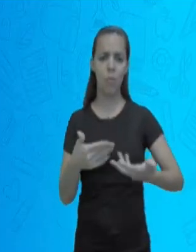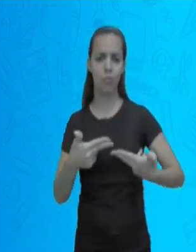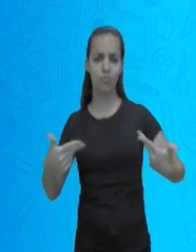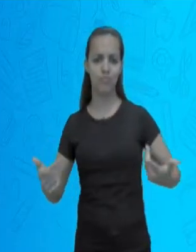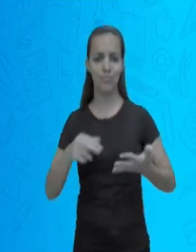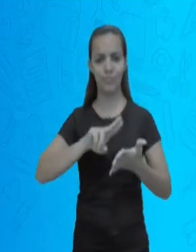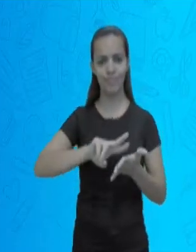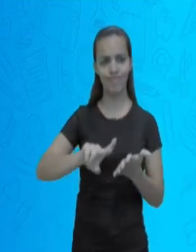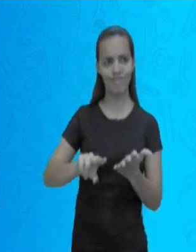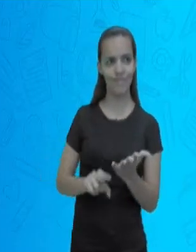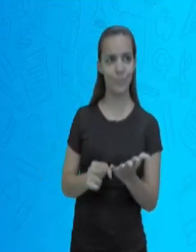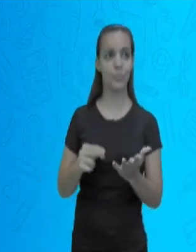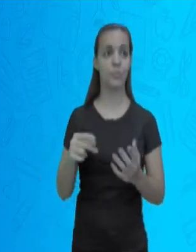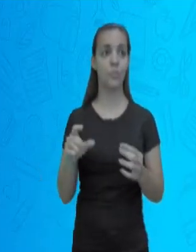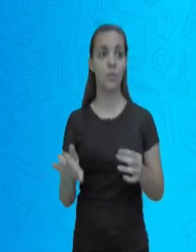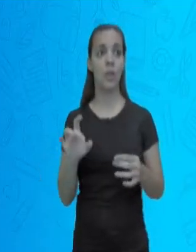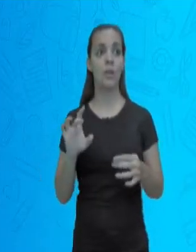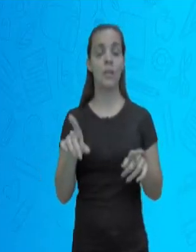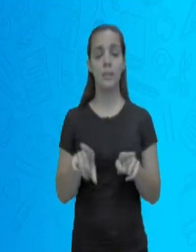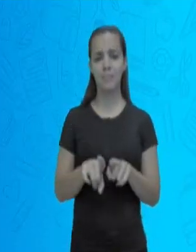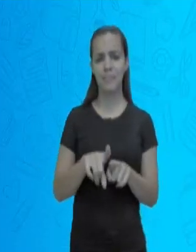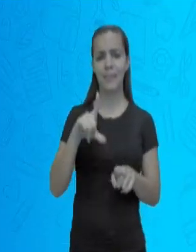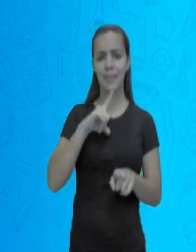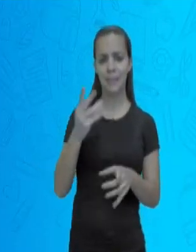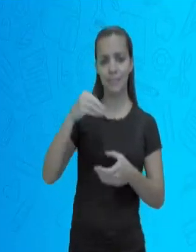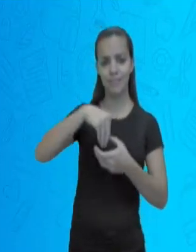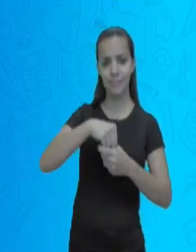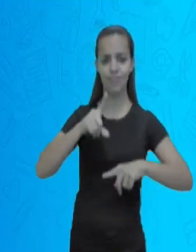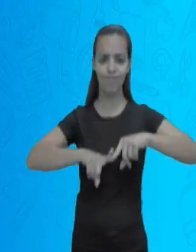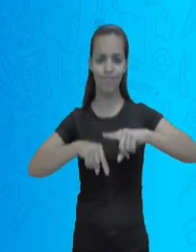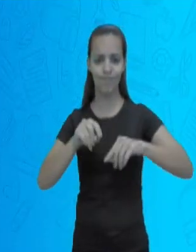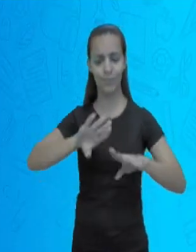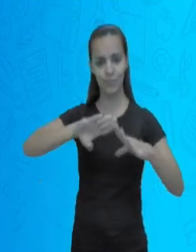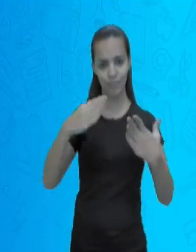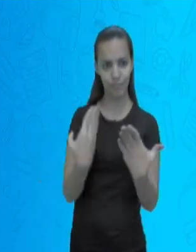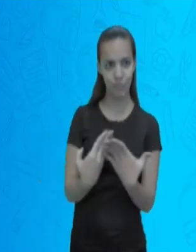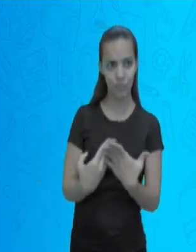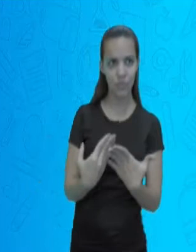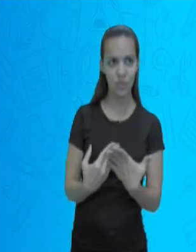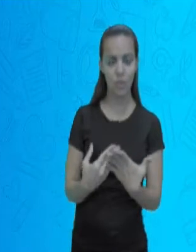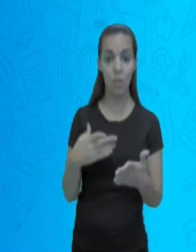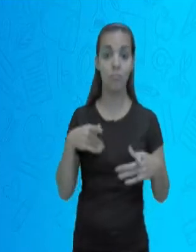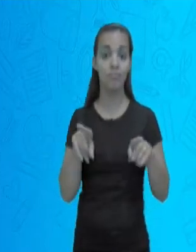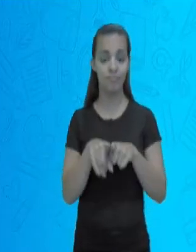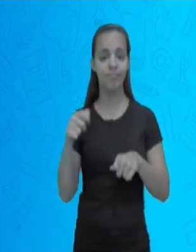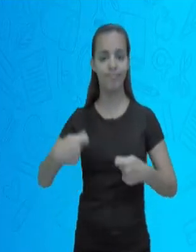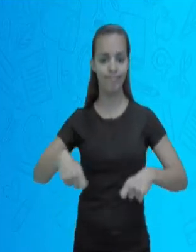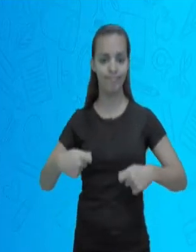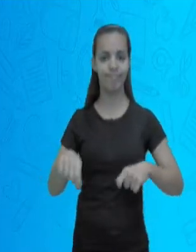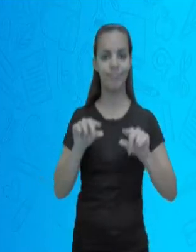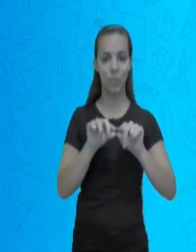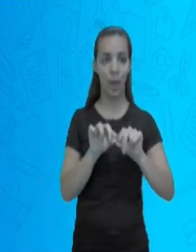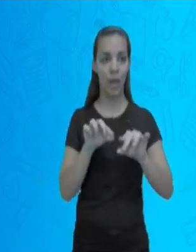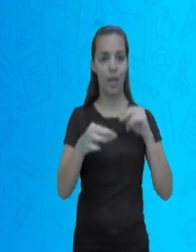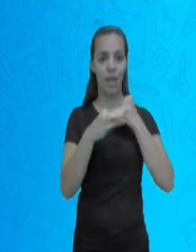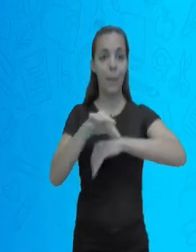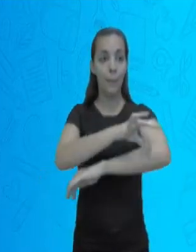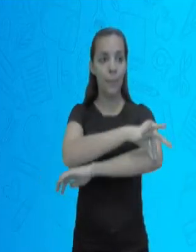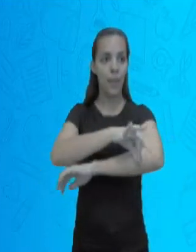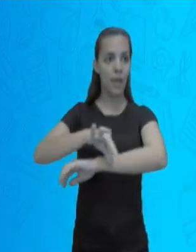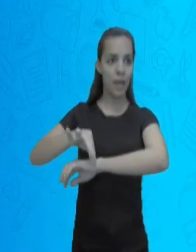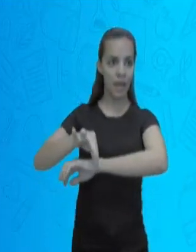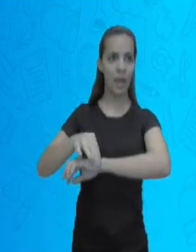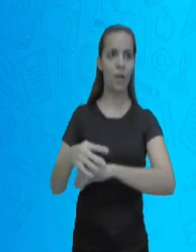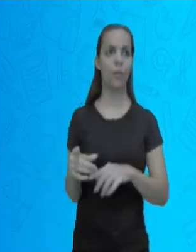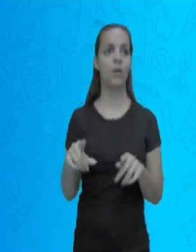sua casa, no seu kit de material escolar. Nós vamos precisar da régua, nós vamos